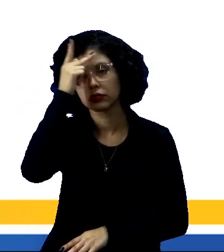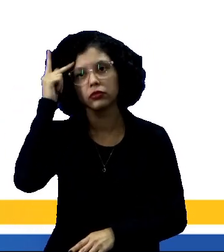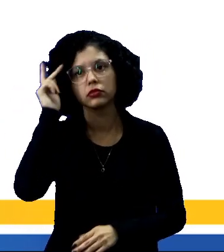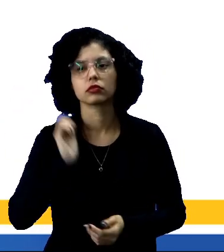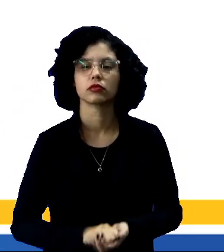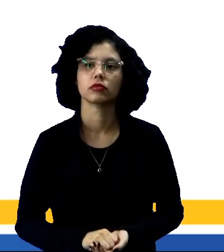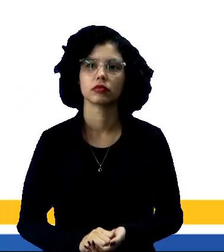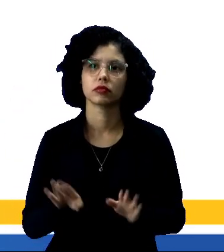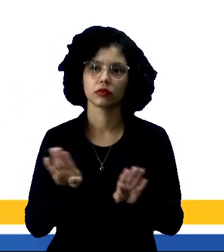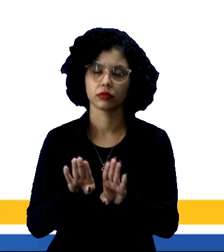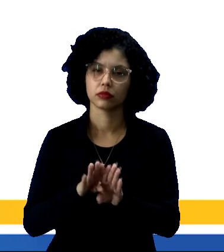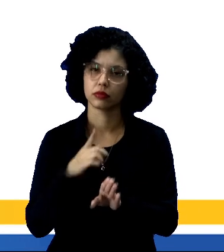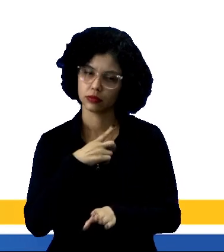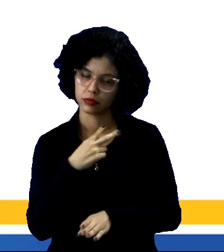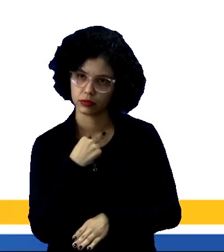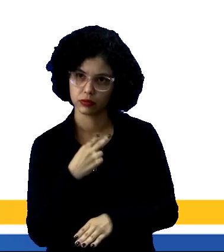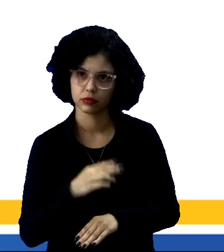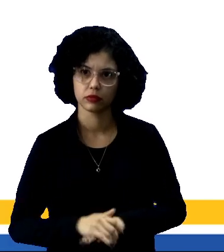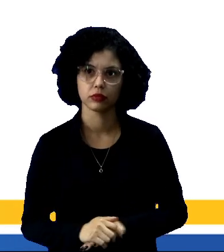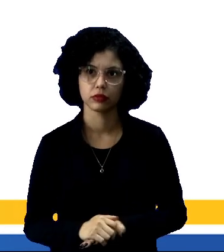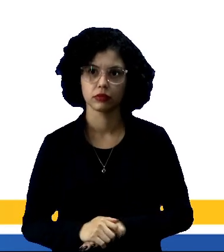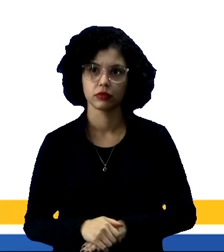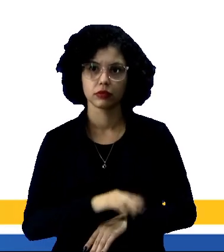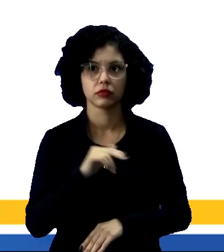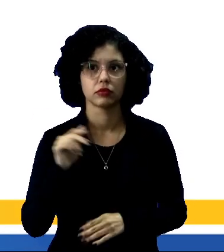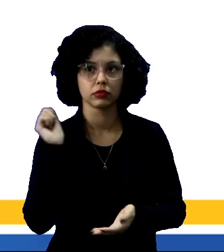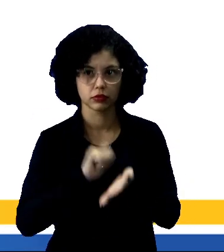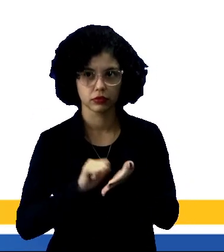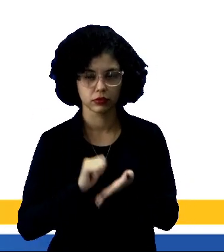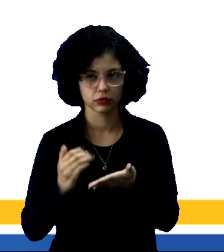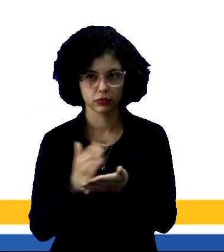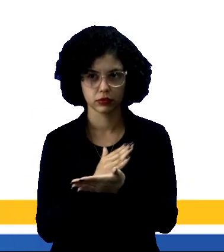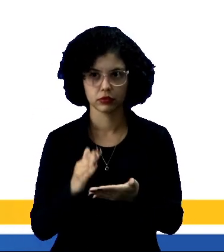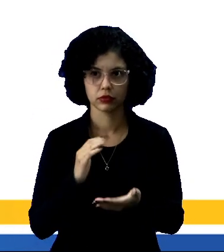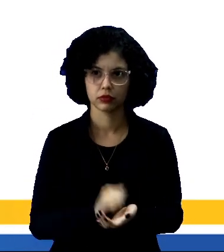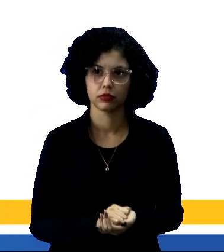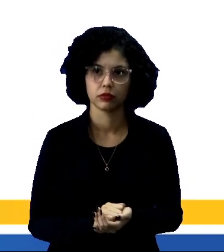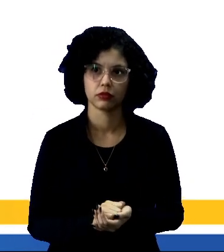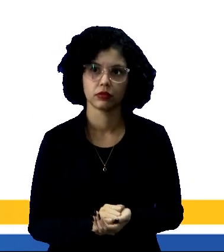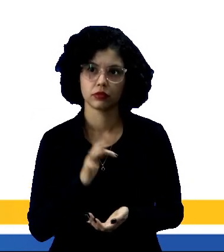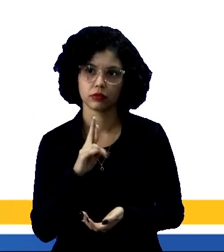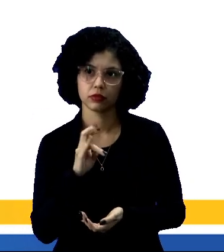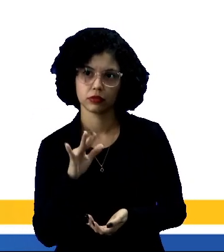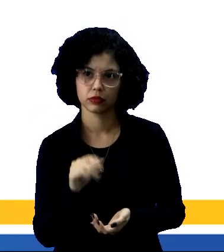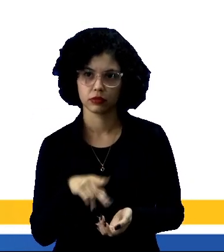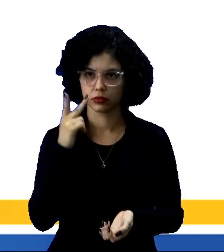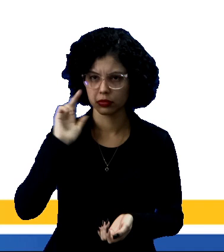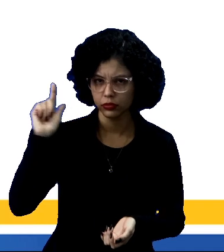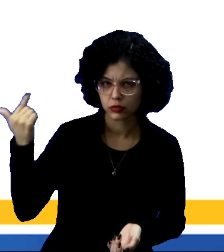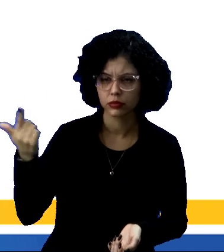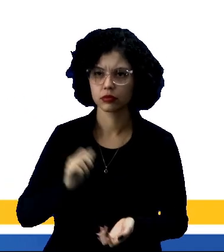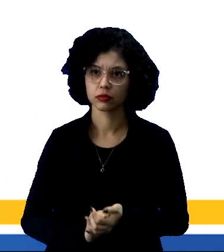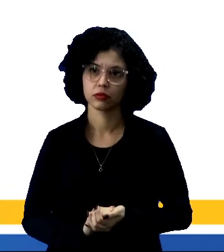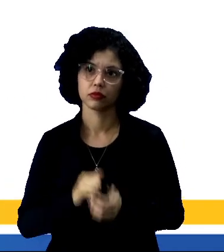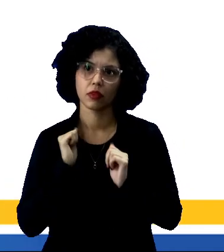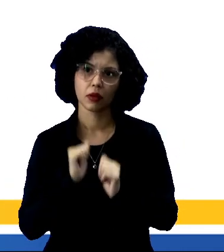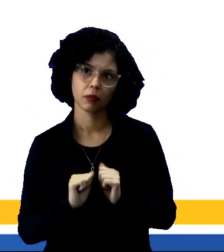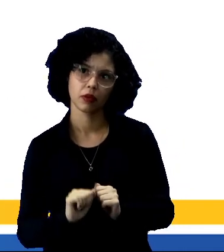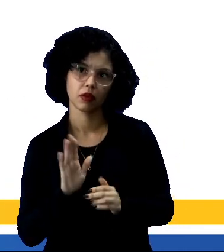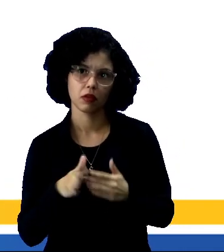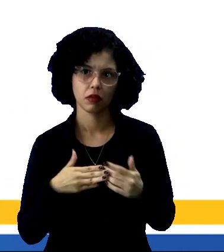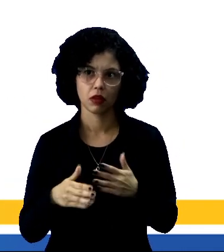que a pessoa queixosa também tem a culpa. Nunca escreva alguma coisa potencialmente difamatória ou que